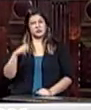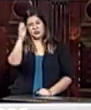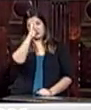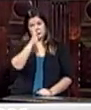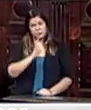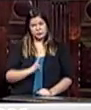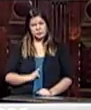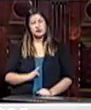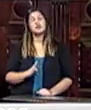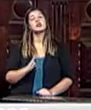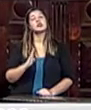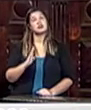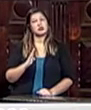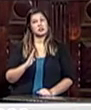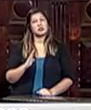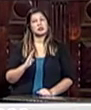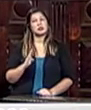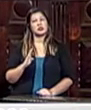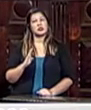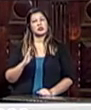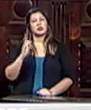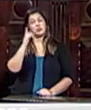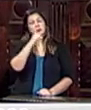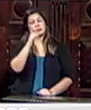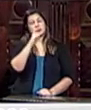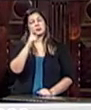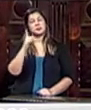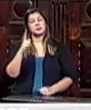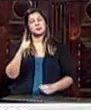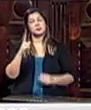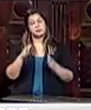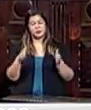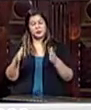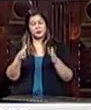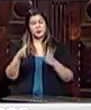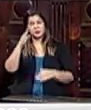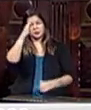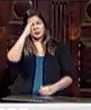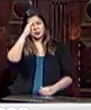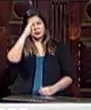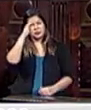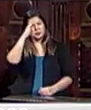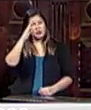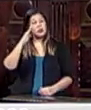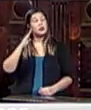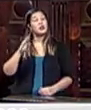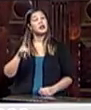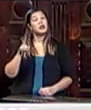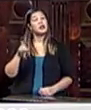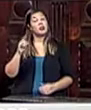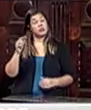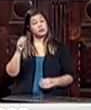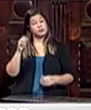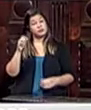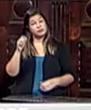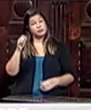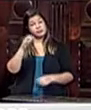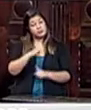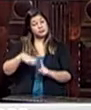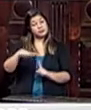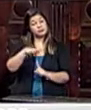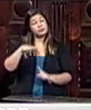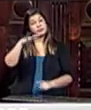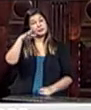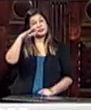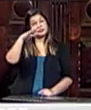República, superado o período ditatorial, o povo brasileiro elegeu